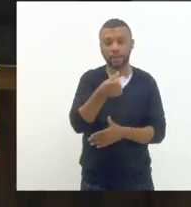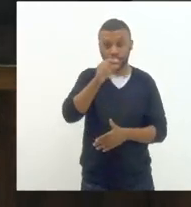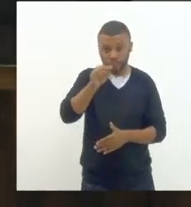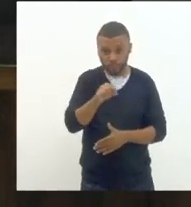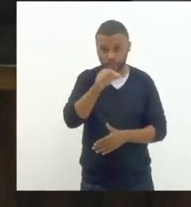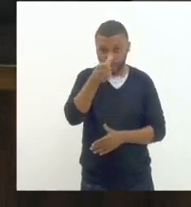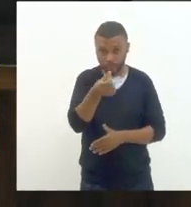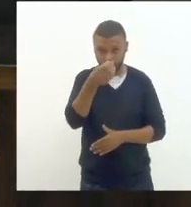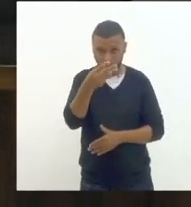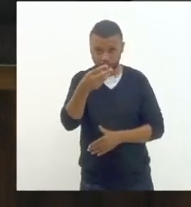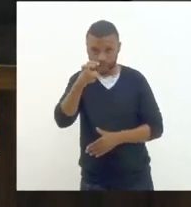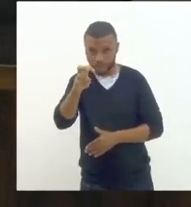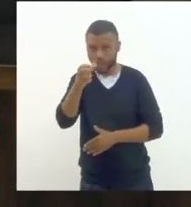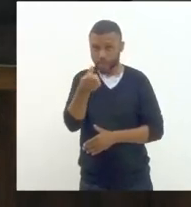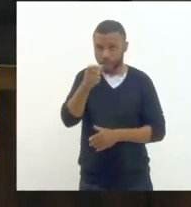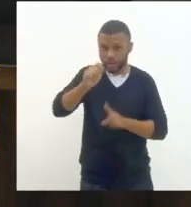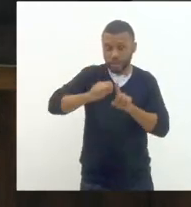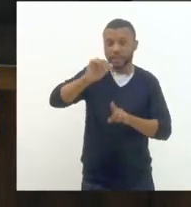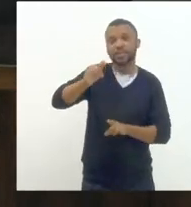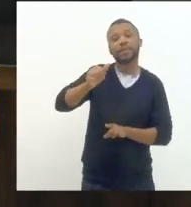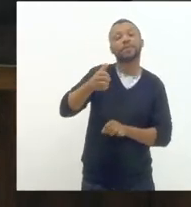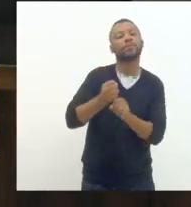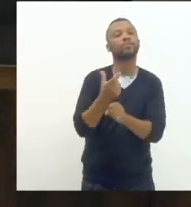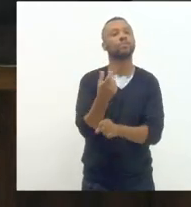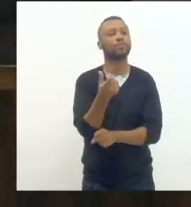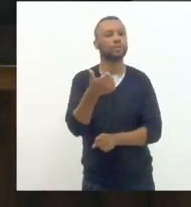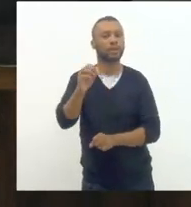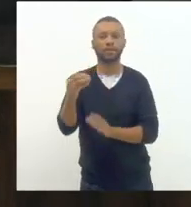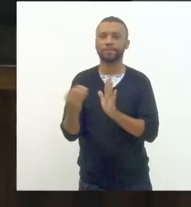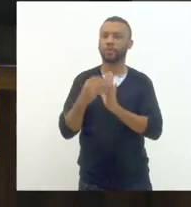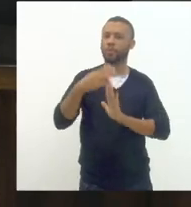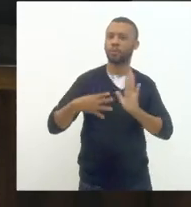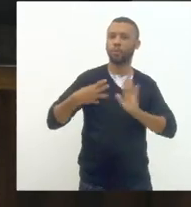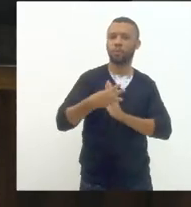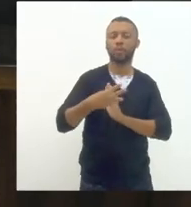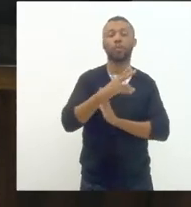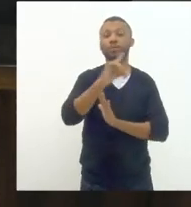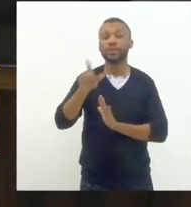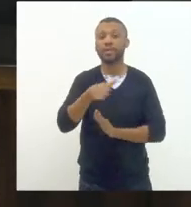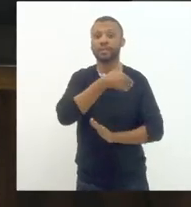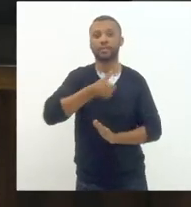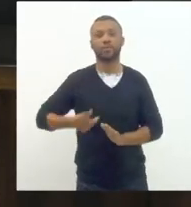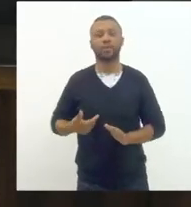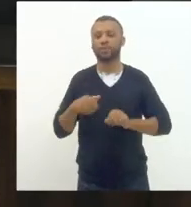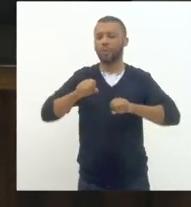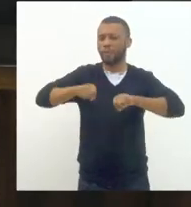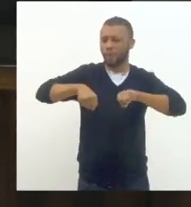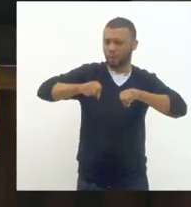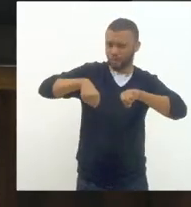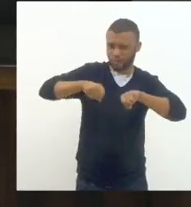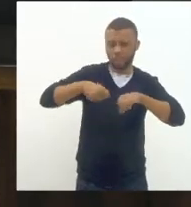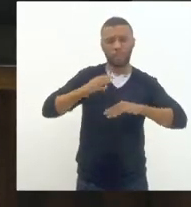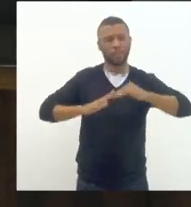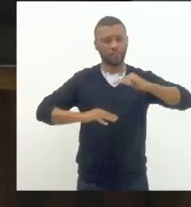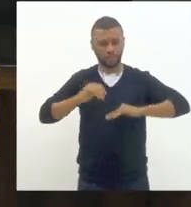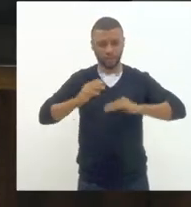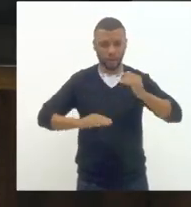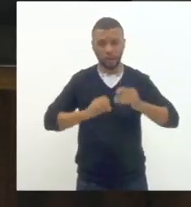de janeiro de 2010, incluindo no calendário oficial do Estado do Rio de Janeiro, o dia estadual do motofrentista, motoboy e